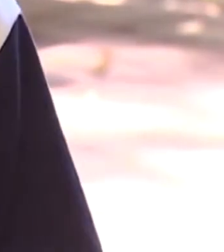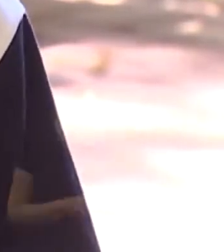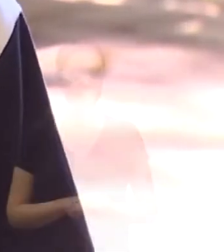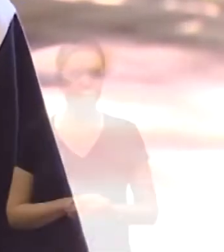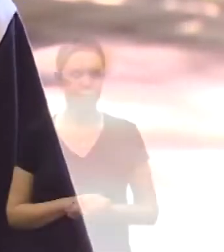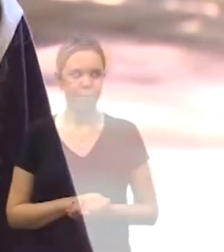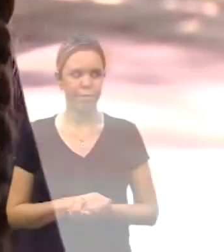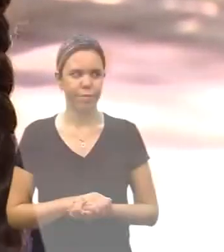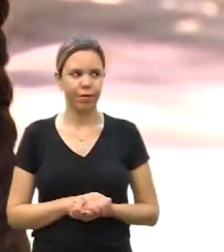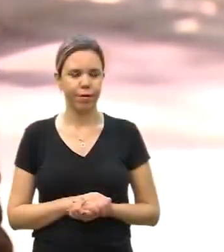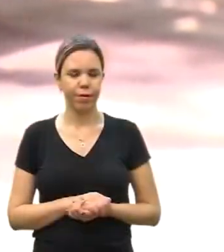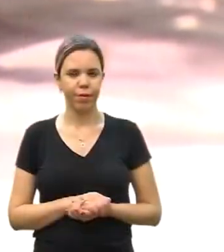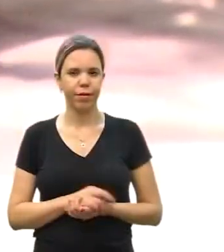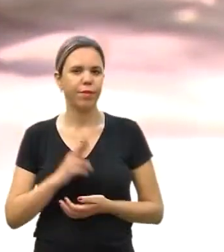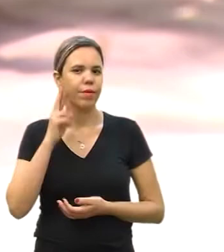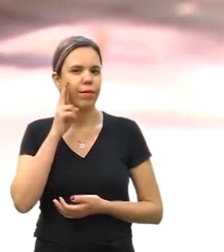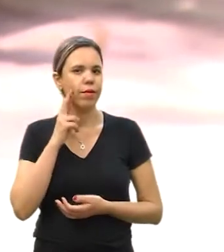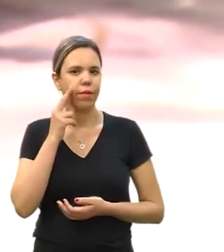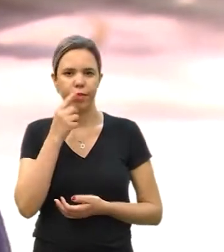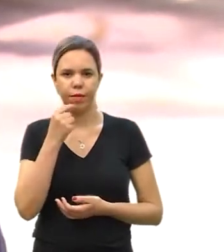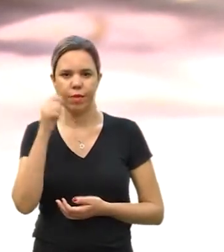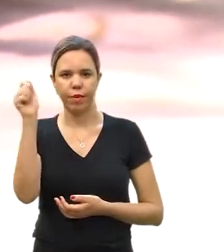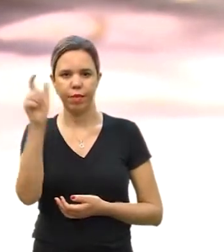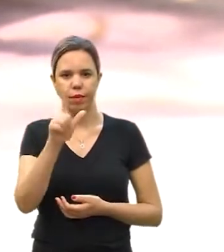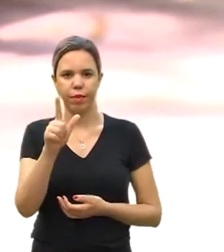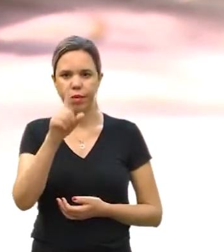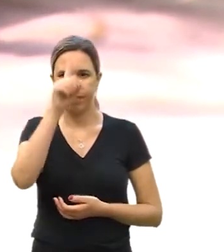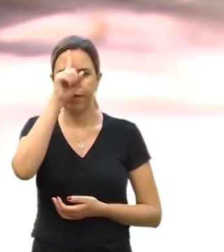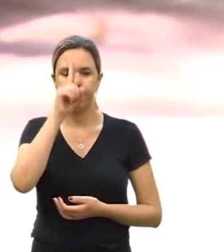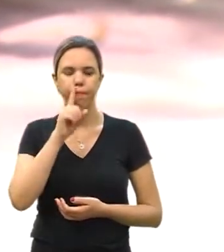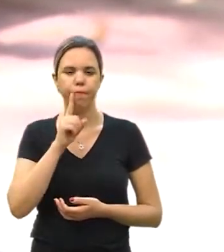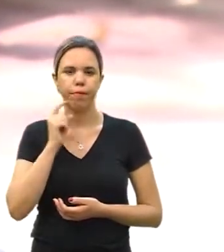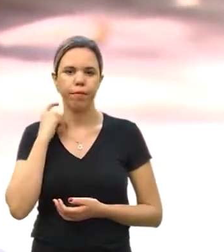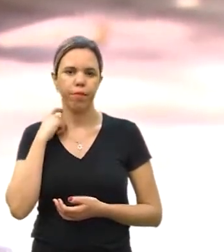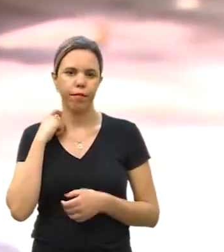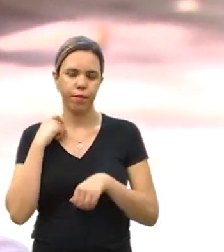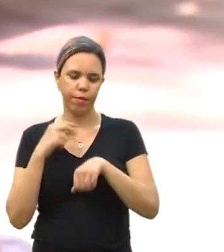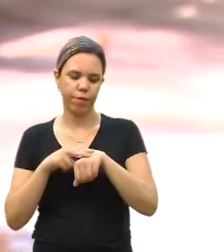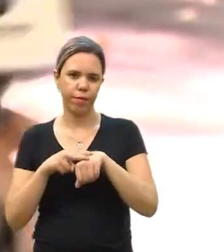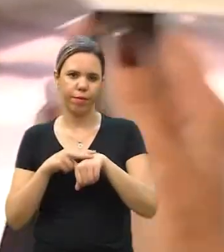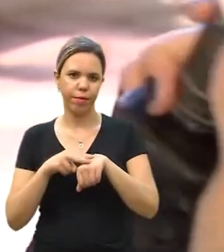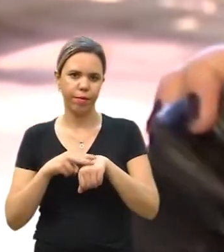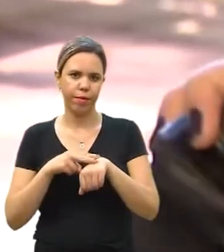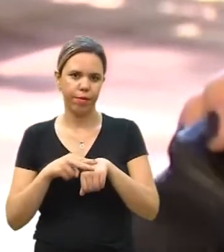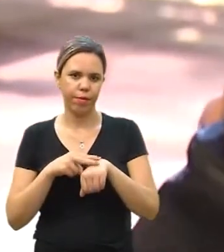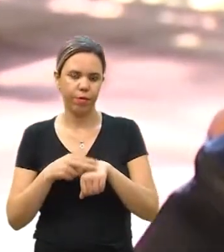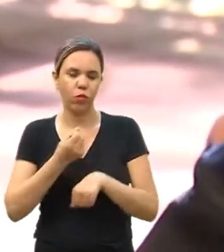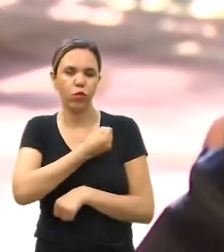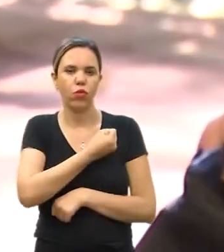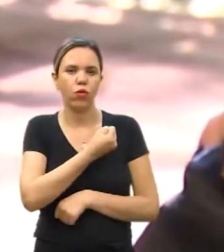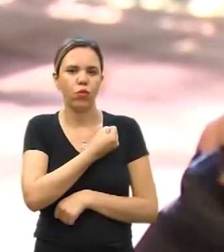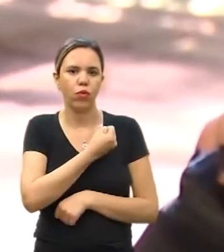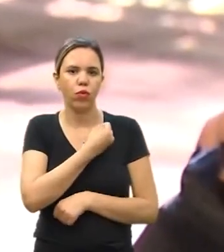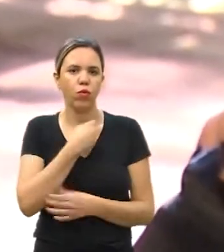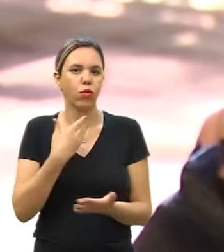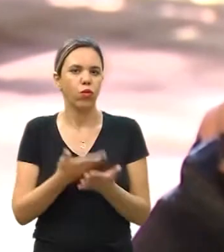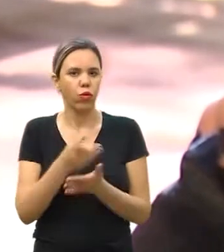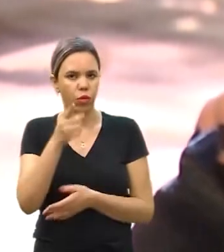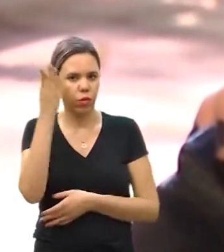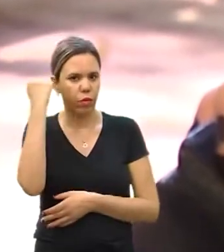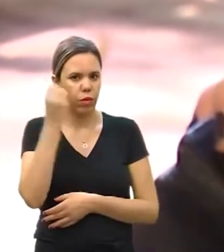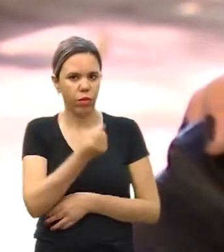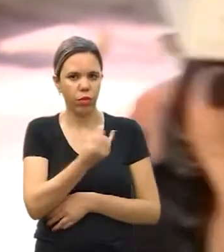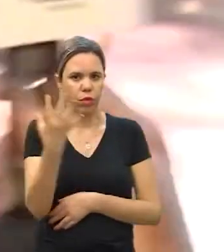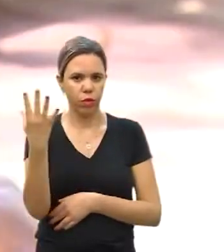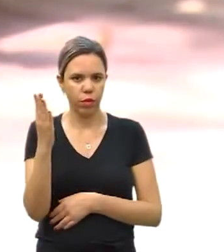Rosa, vermelho, azul, amarelo, verde. E os números, até que número você sabe